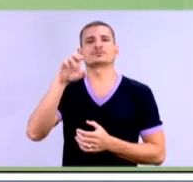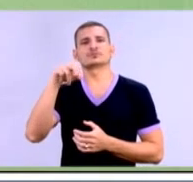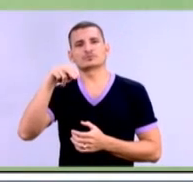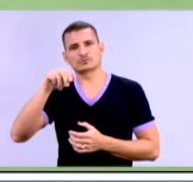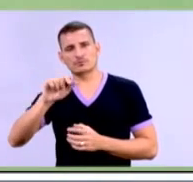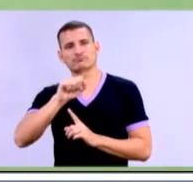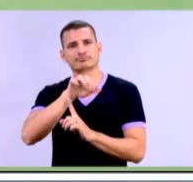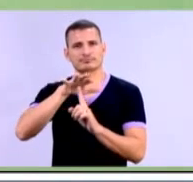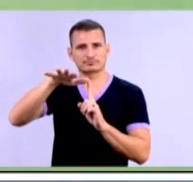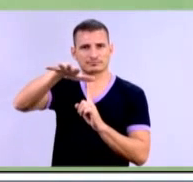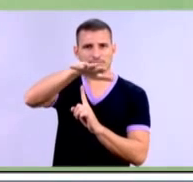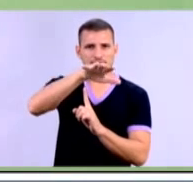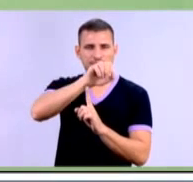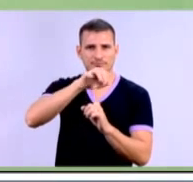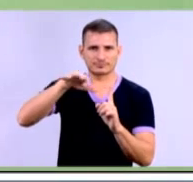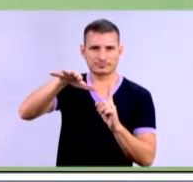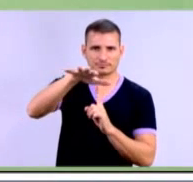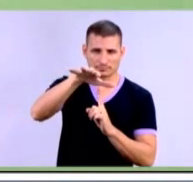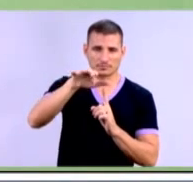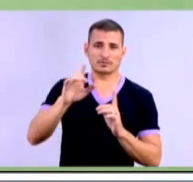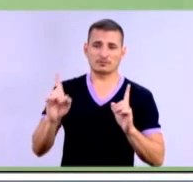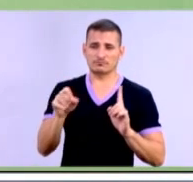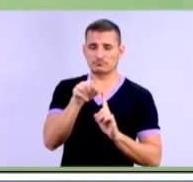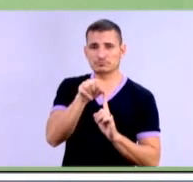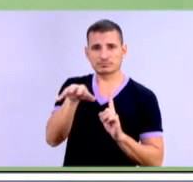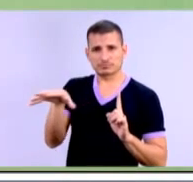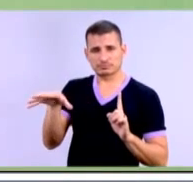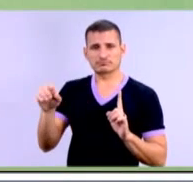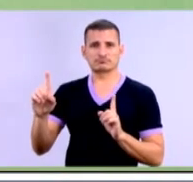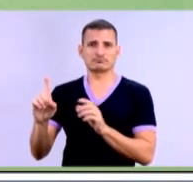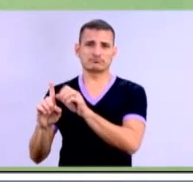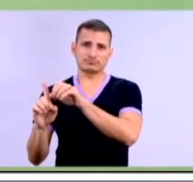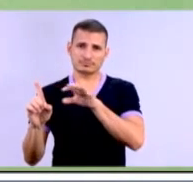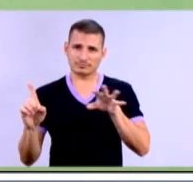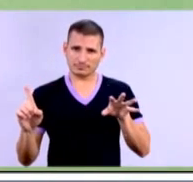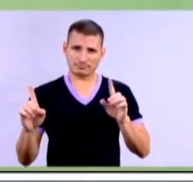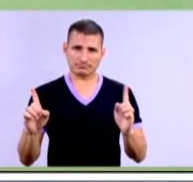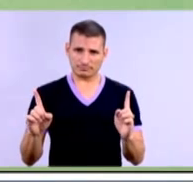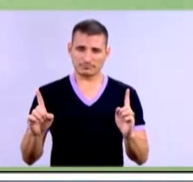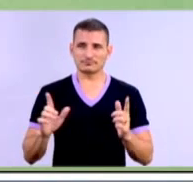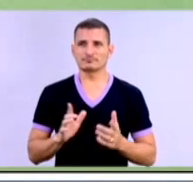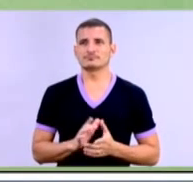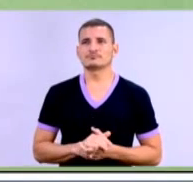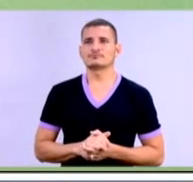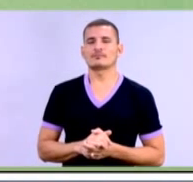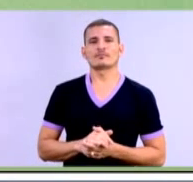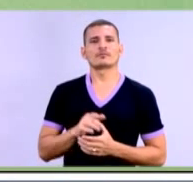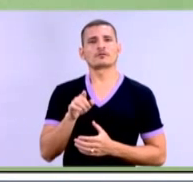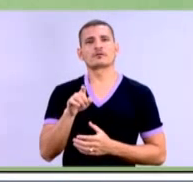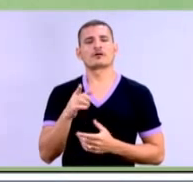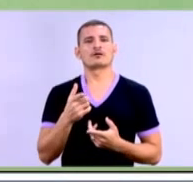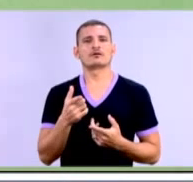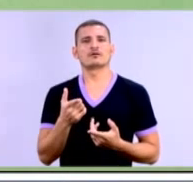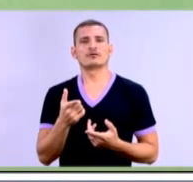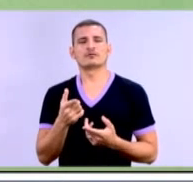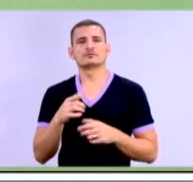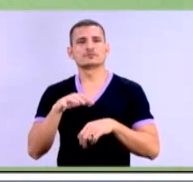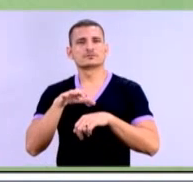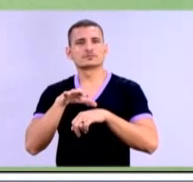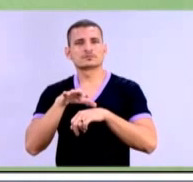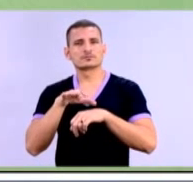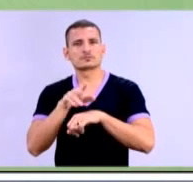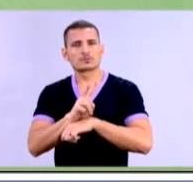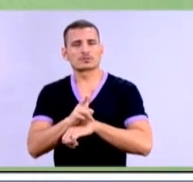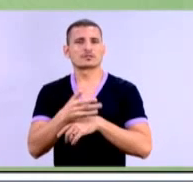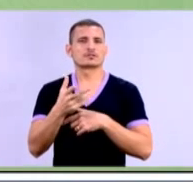outro é direcional, os dois estão focados. Nenhum deles elimina a necessidade de se investir em segurança, em criptografia,